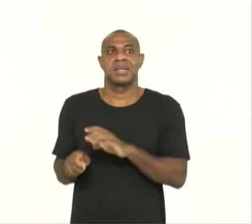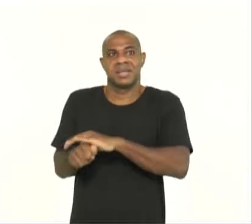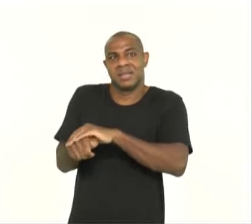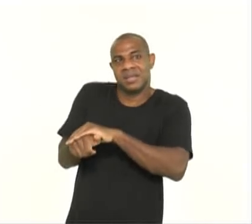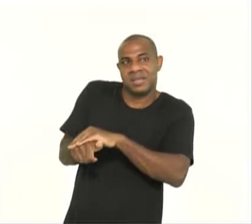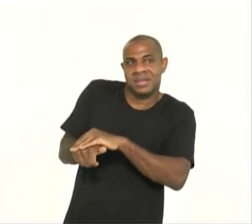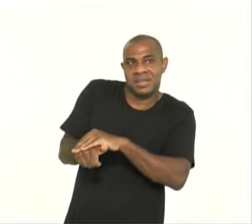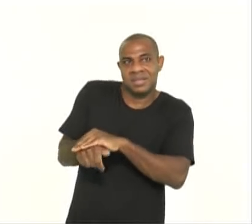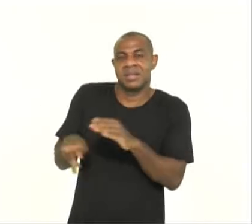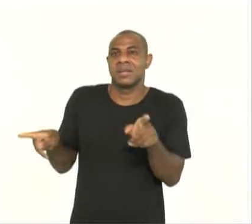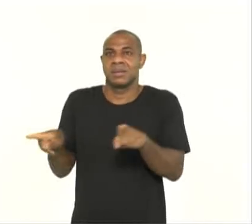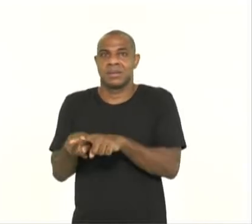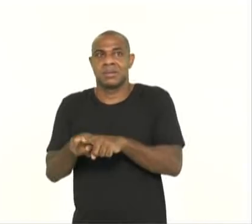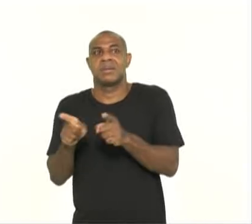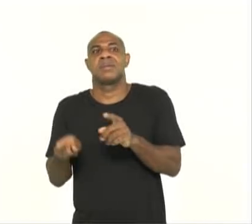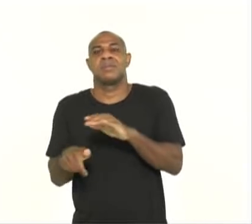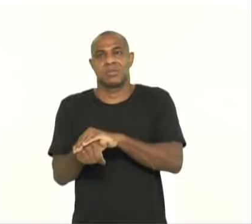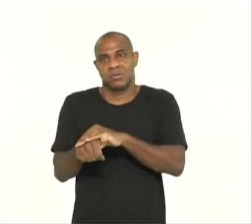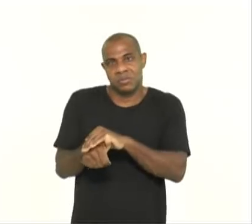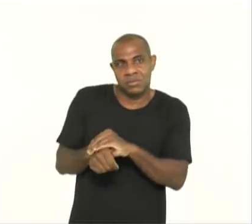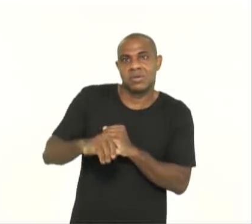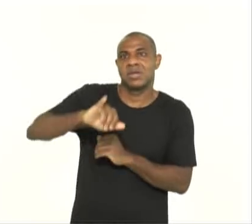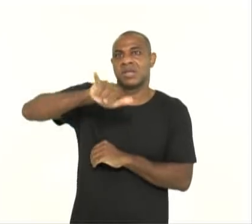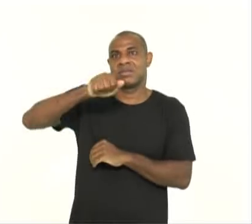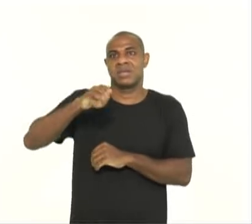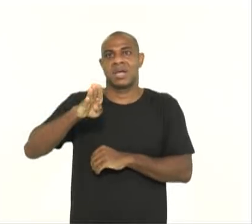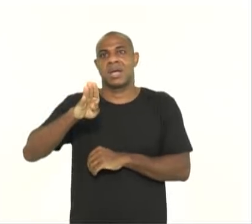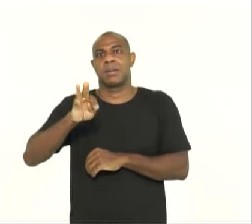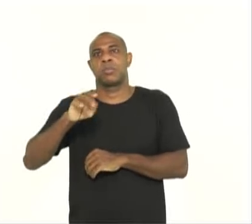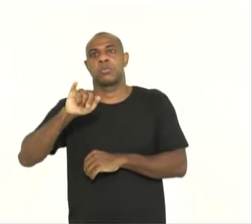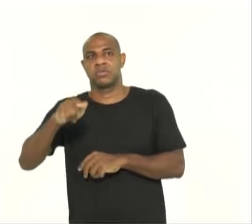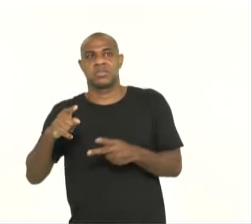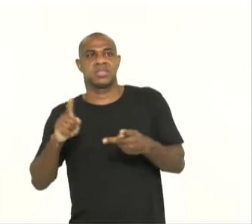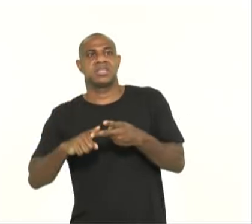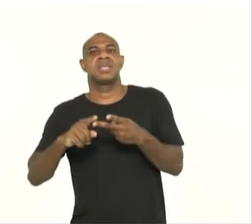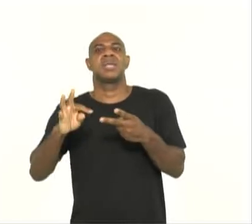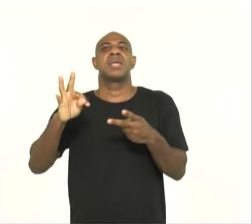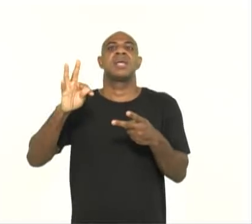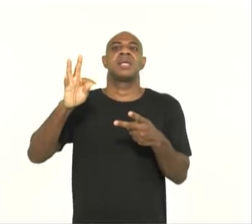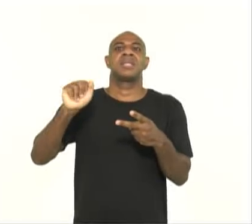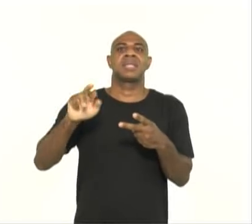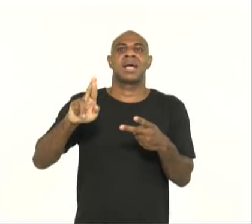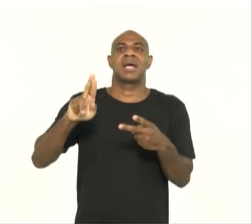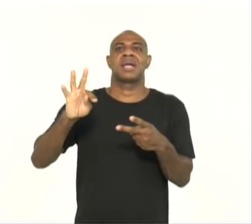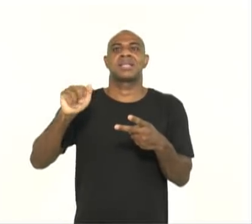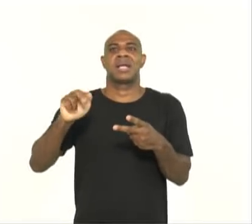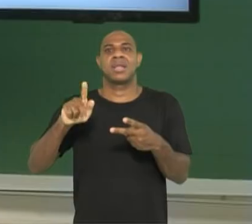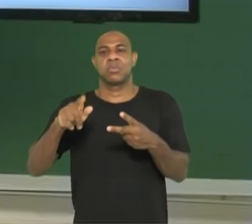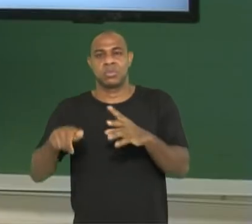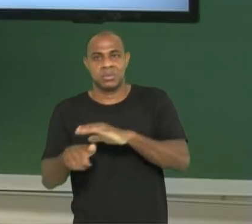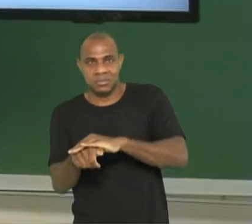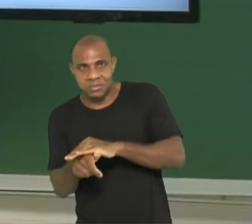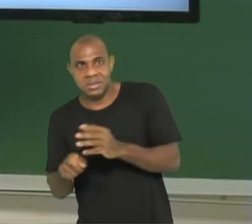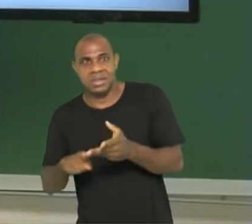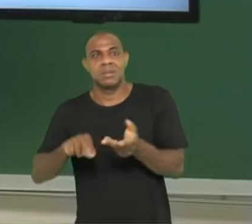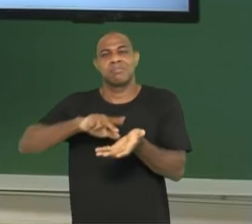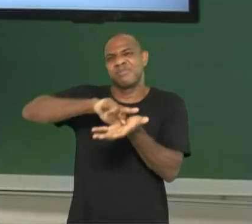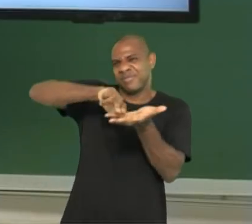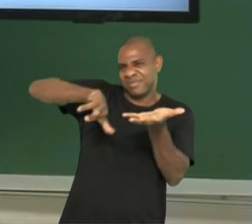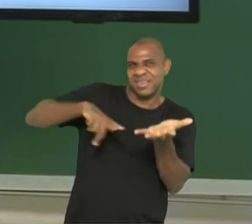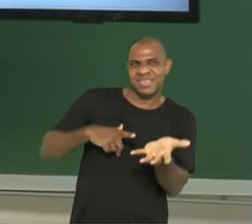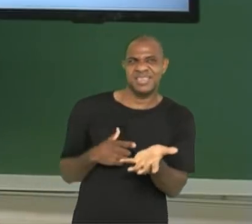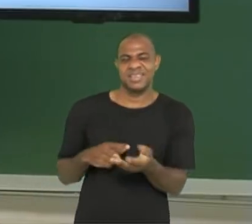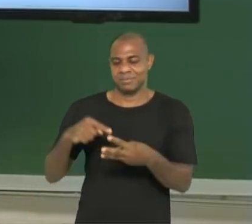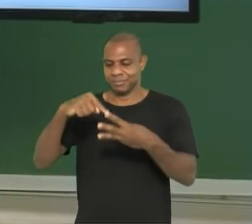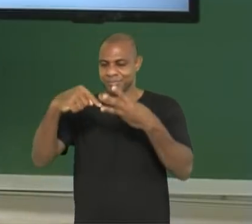doce, cágados e jabutis. Qual que é a diferença? É o lugar onde a gente encontra eles. As tartarugas, elas vão ser aquáticas, porque elas são